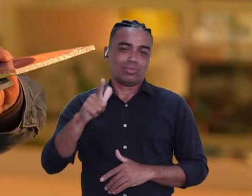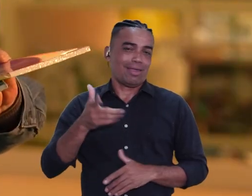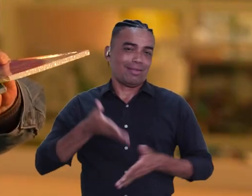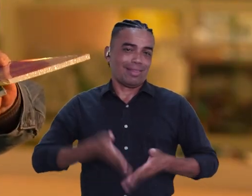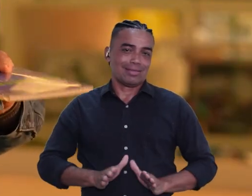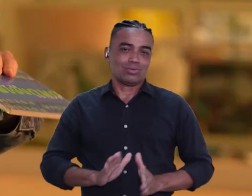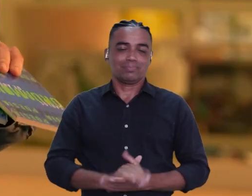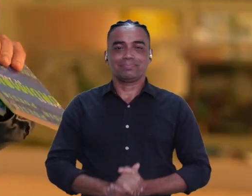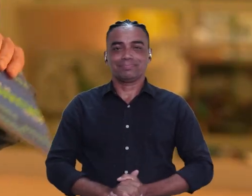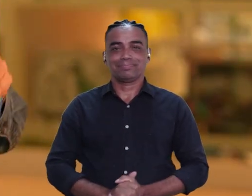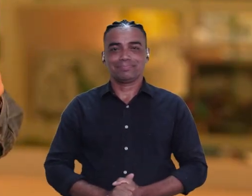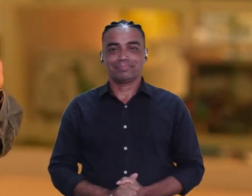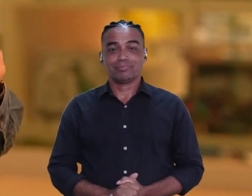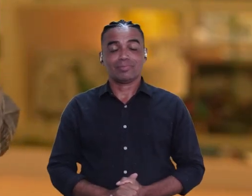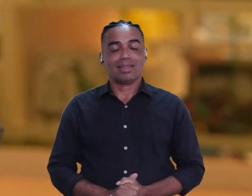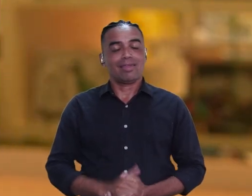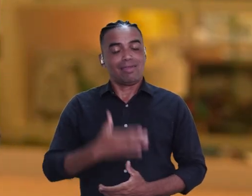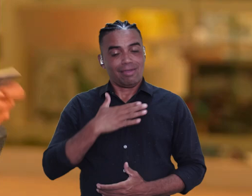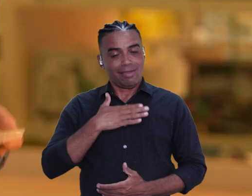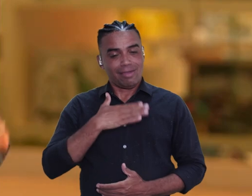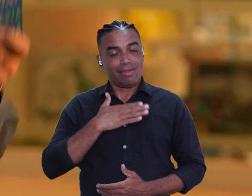Mas